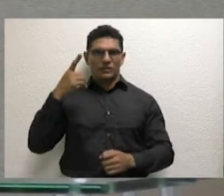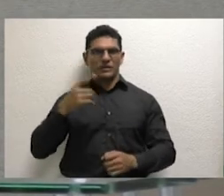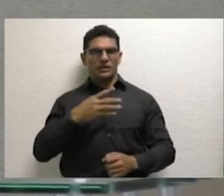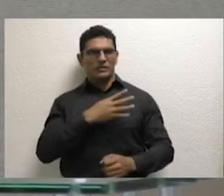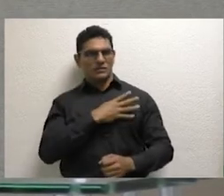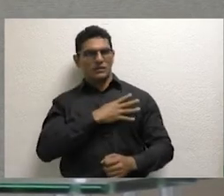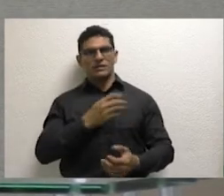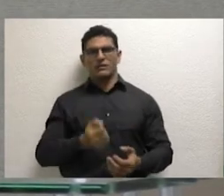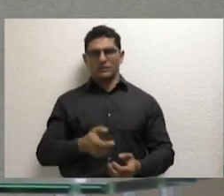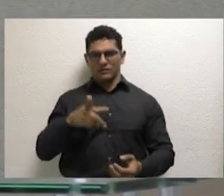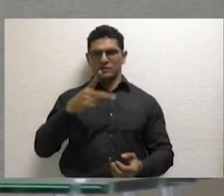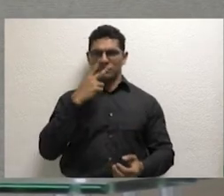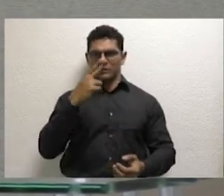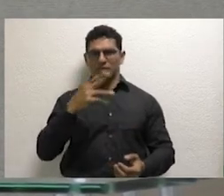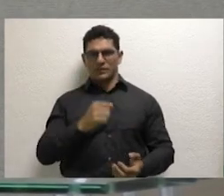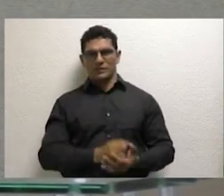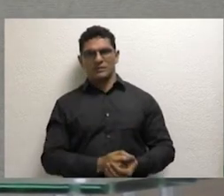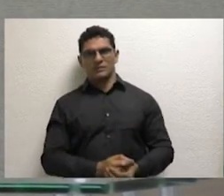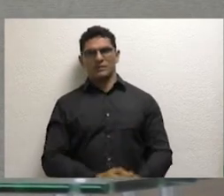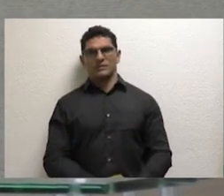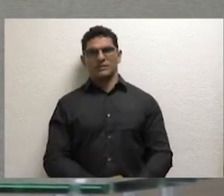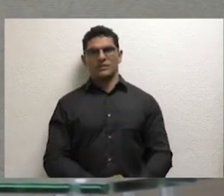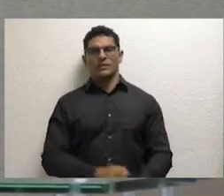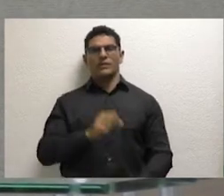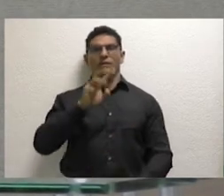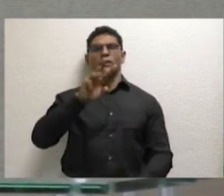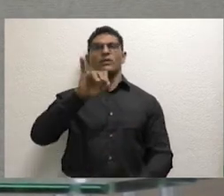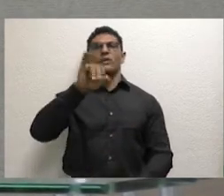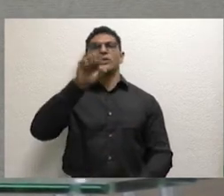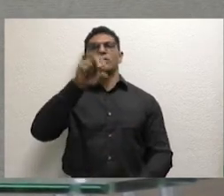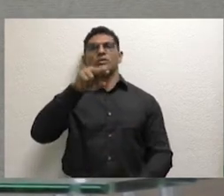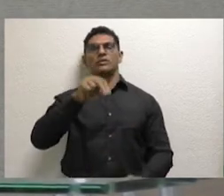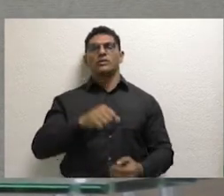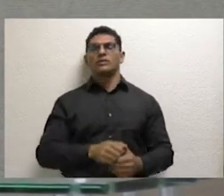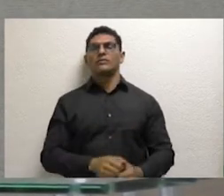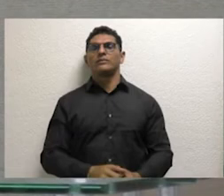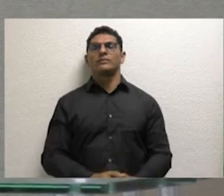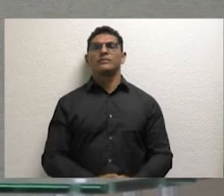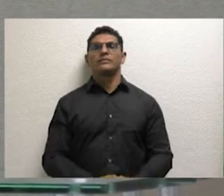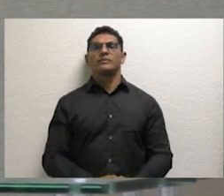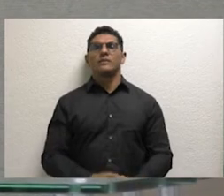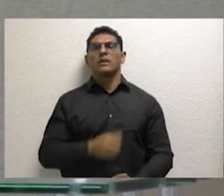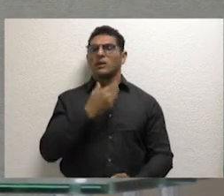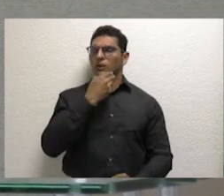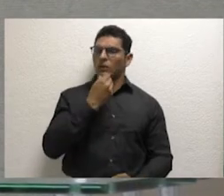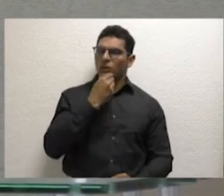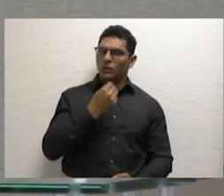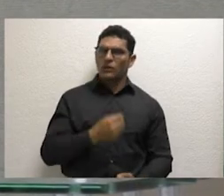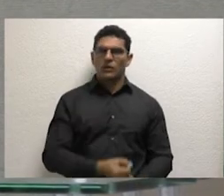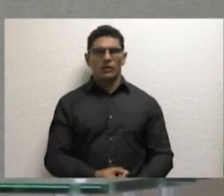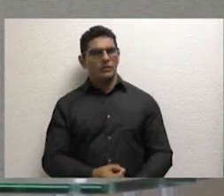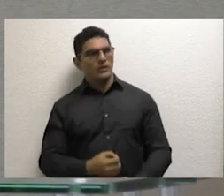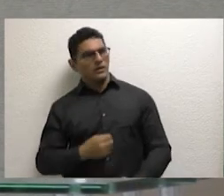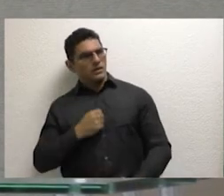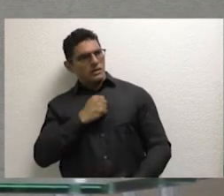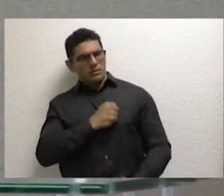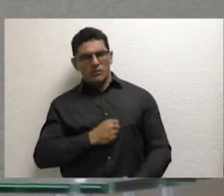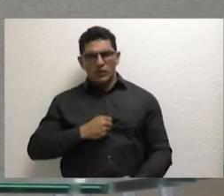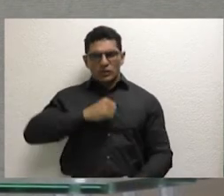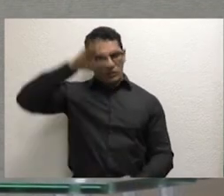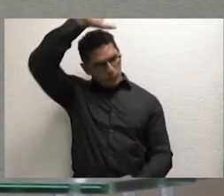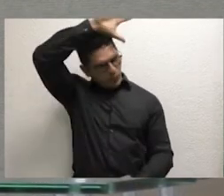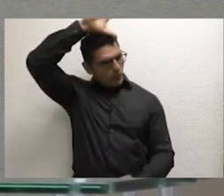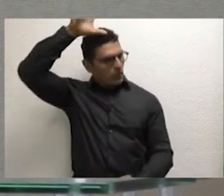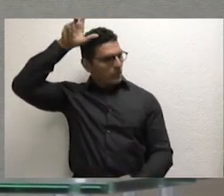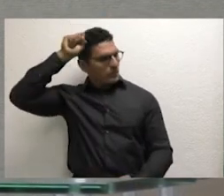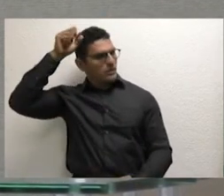um perfil né doutor Wilson o senhor é um homem que é apaixonado pelo Amazonas